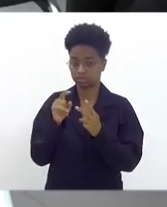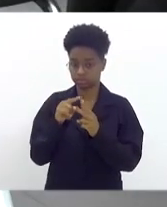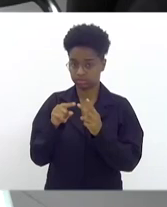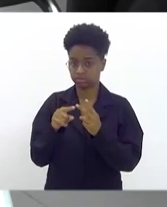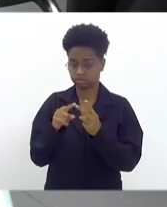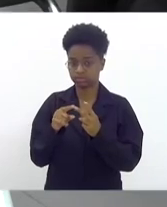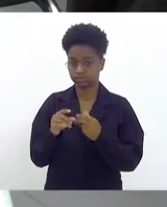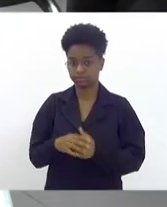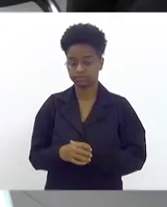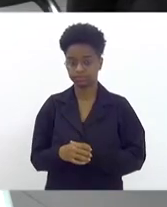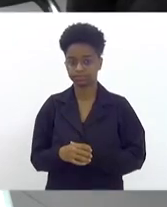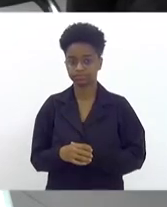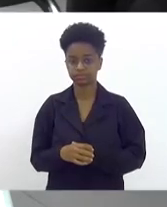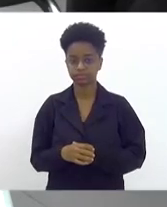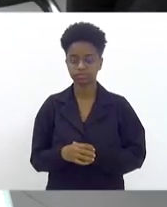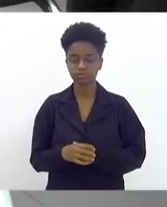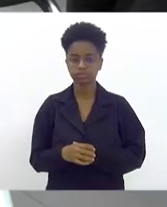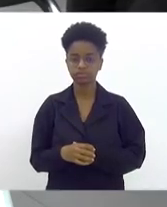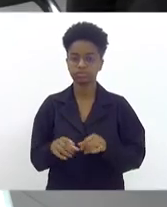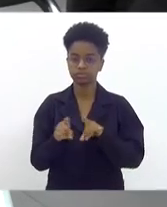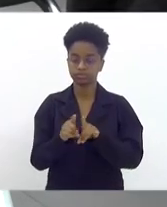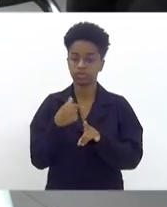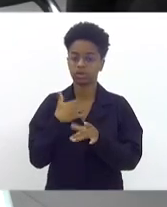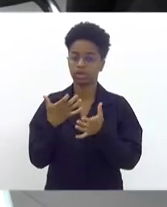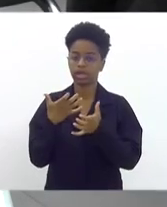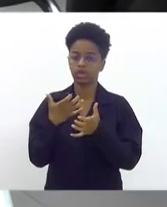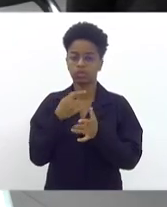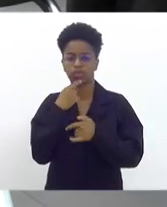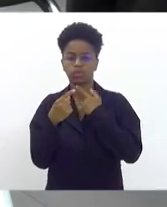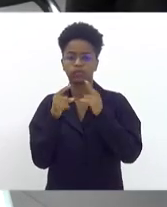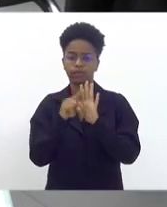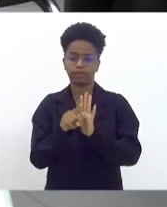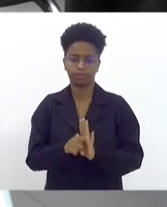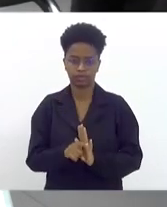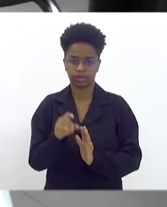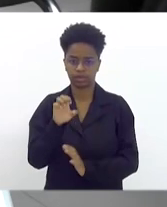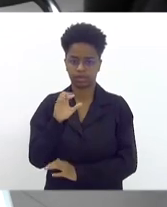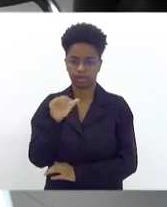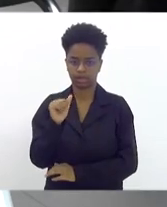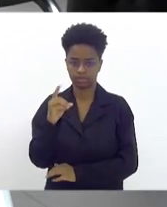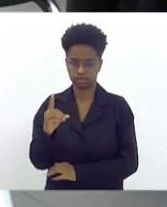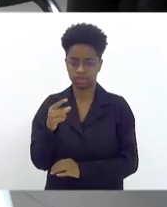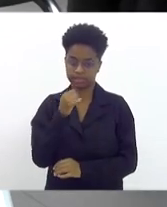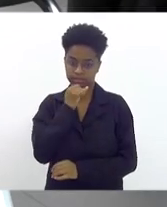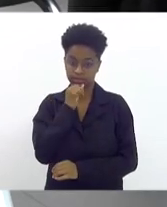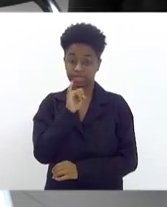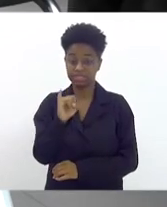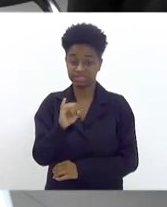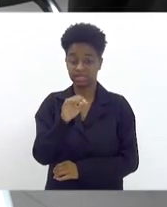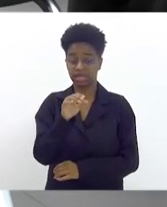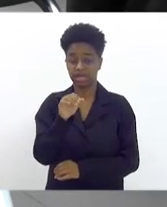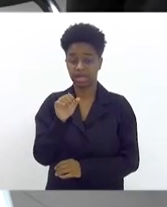E outra questão que eu queria também sanar, outra dúvida que eu queria sanar com o ECAD, com as associações, no caso de falecimento